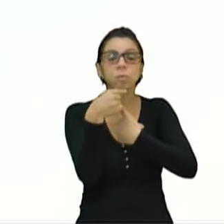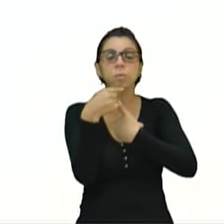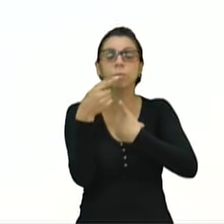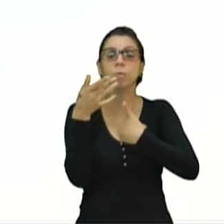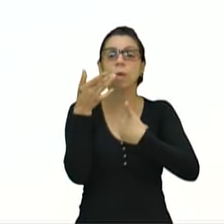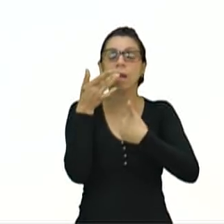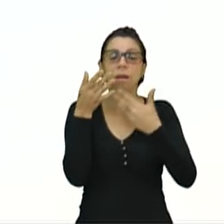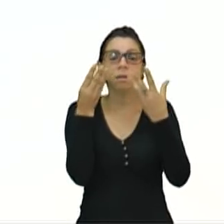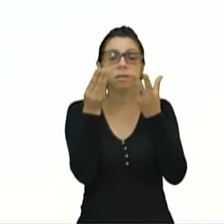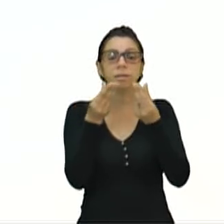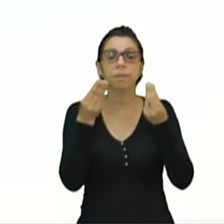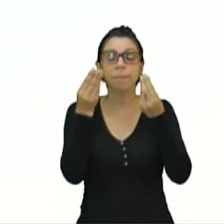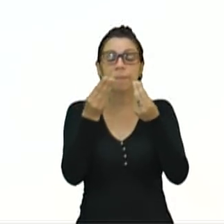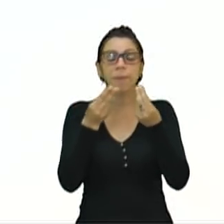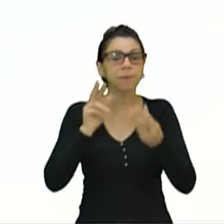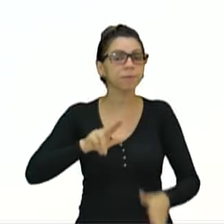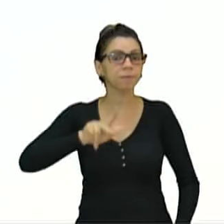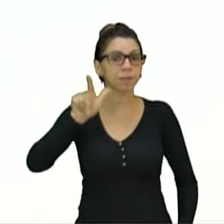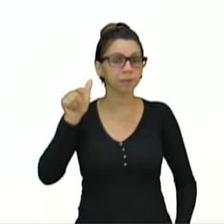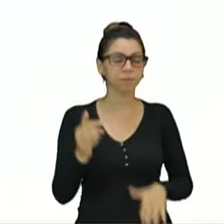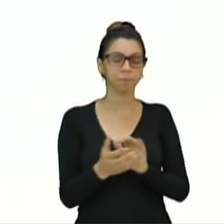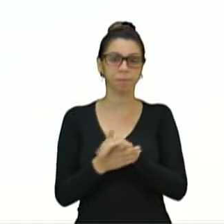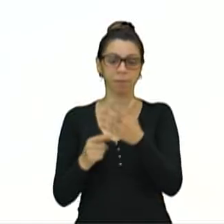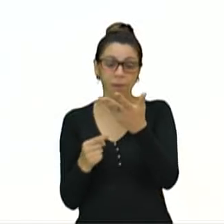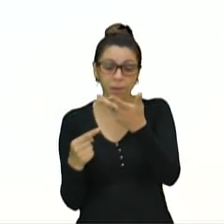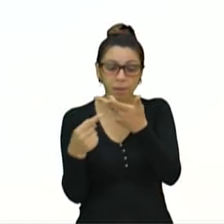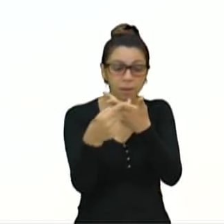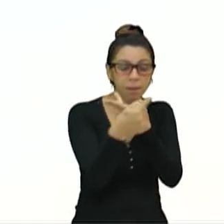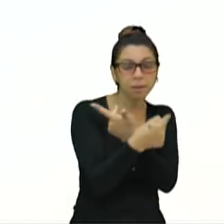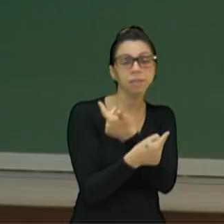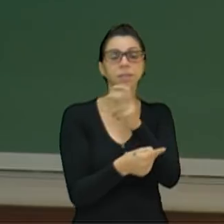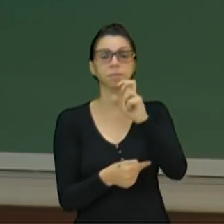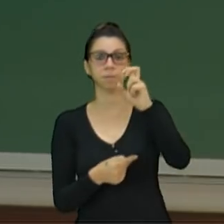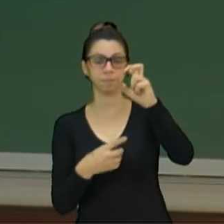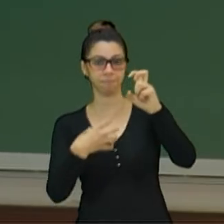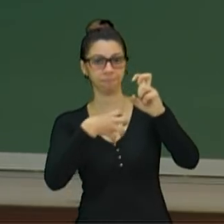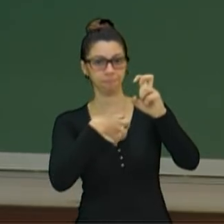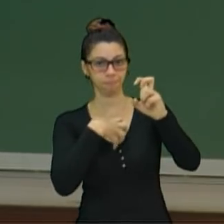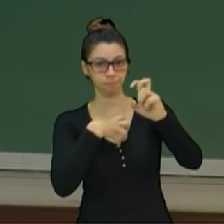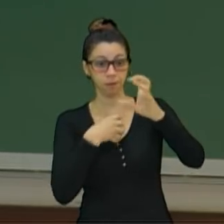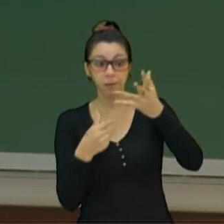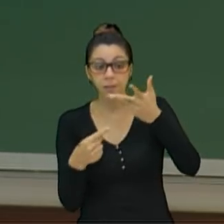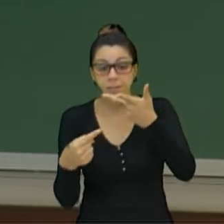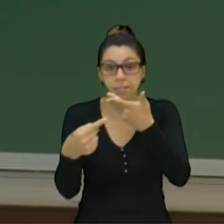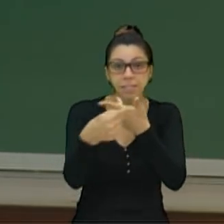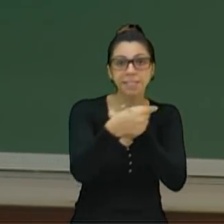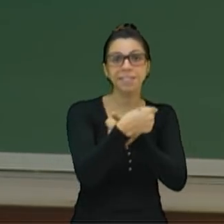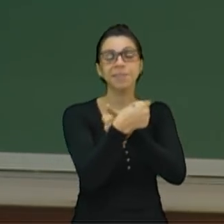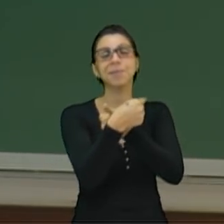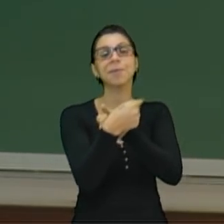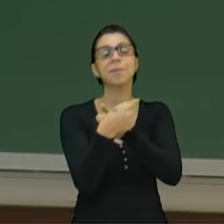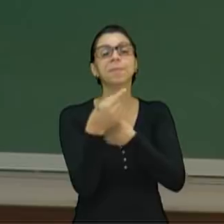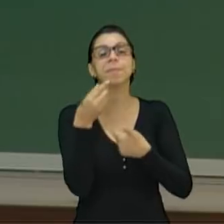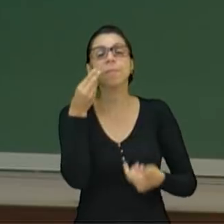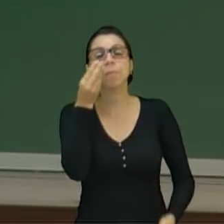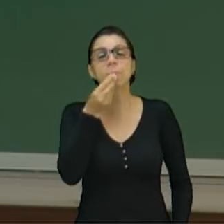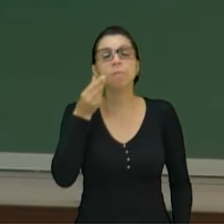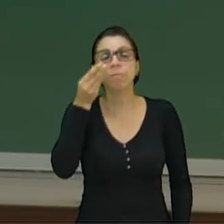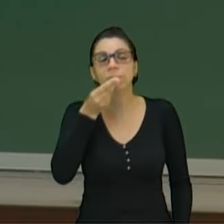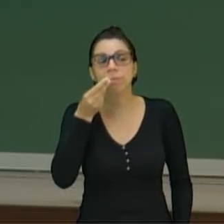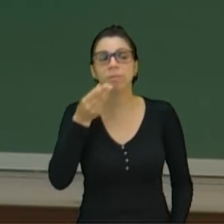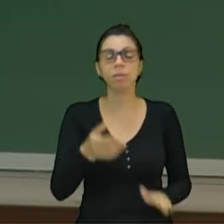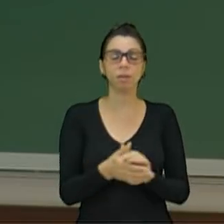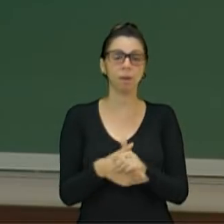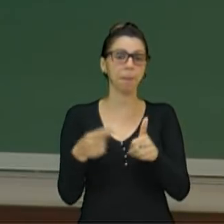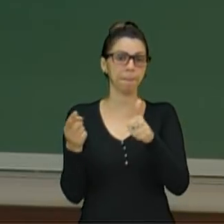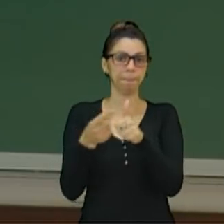a comparação. 5 sentidos, 5 gostos. O primeiro gosto, que todo mundo adora, que é